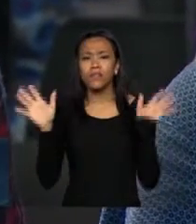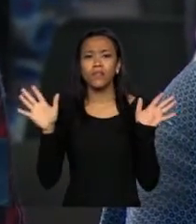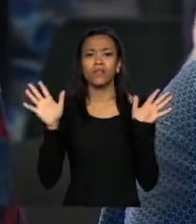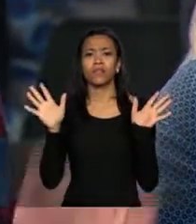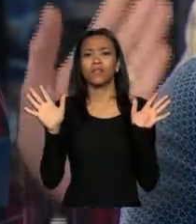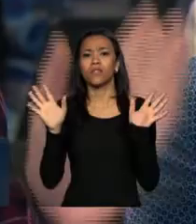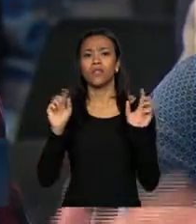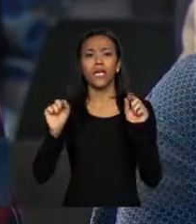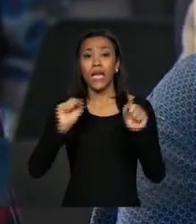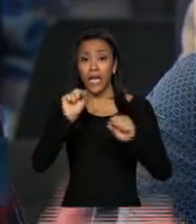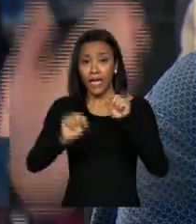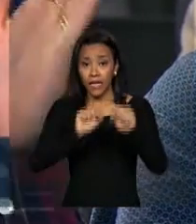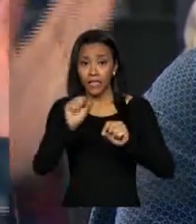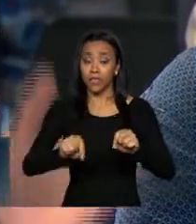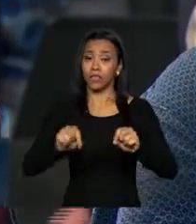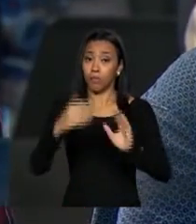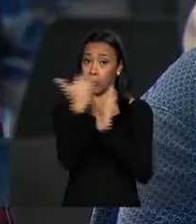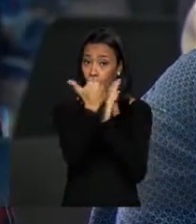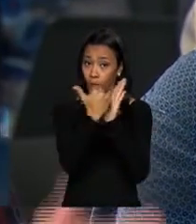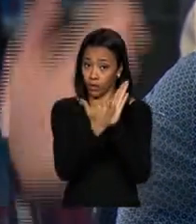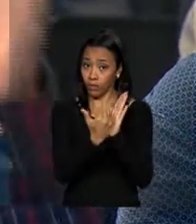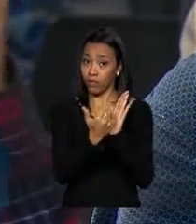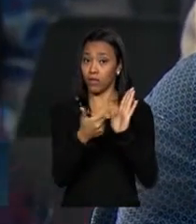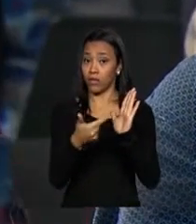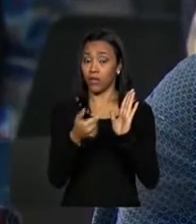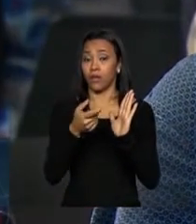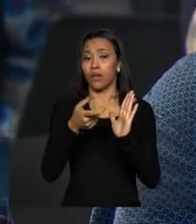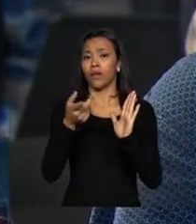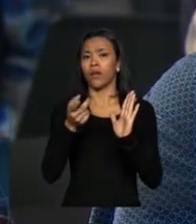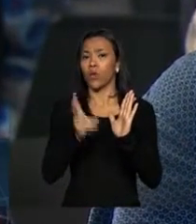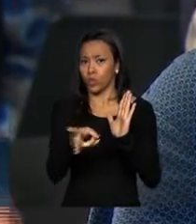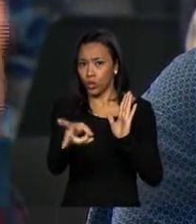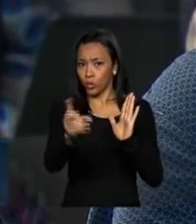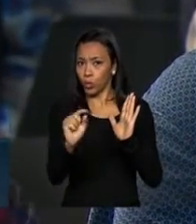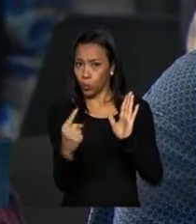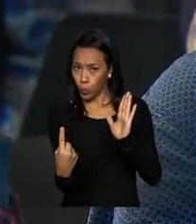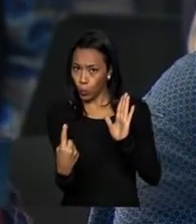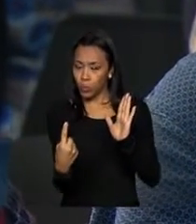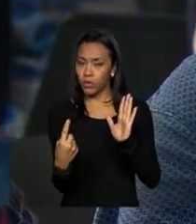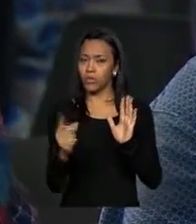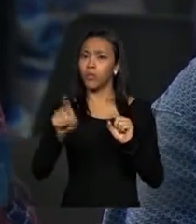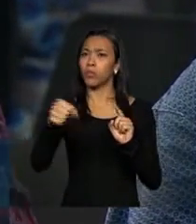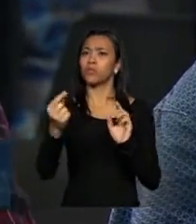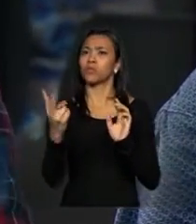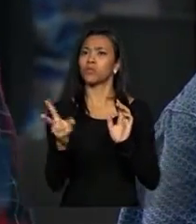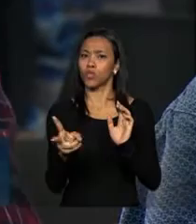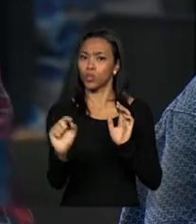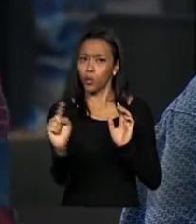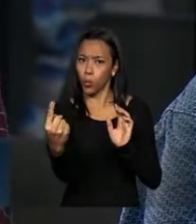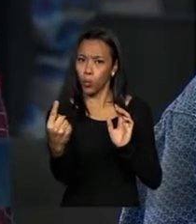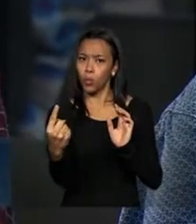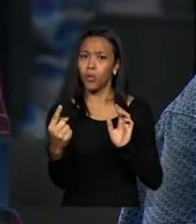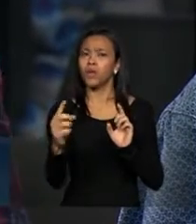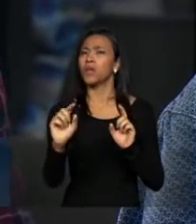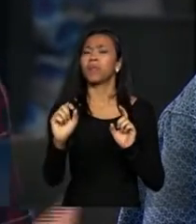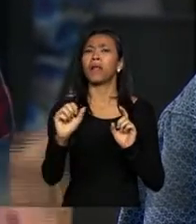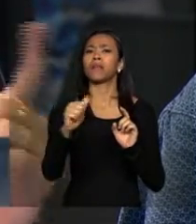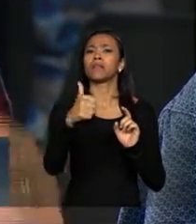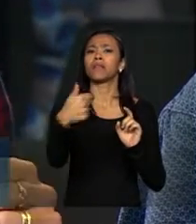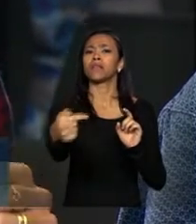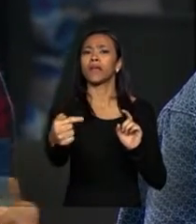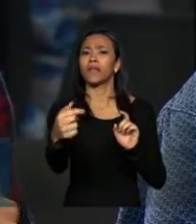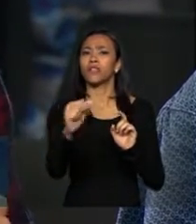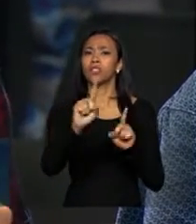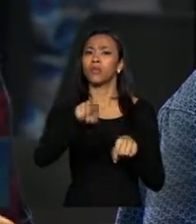do Reintegra. Este ano ela continua em 1, ano que vem ainda em 1. Qual seria o cronograma para 17 e 18